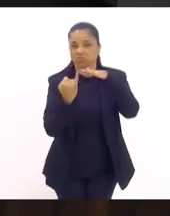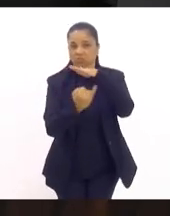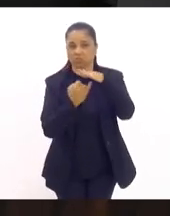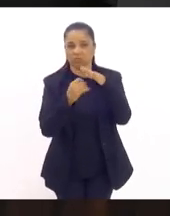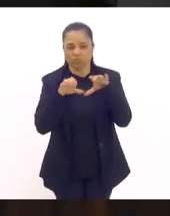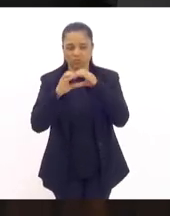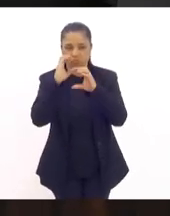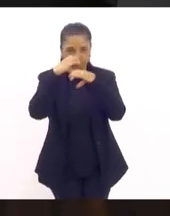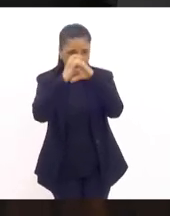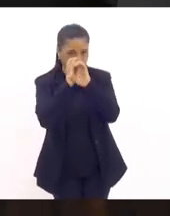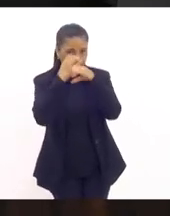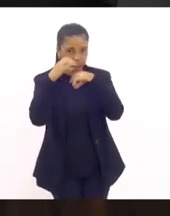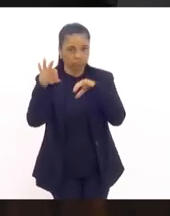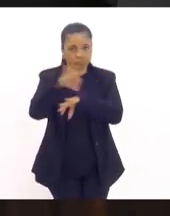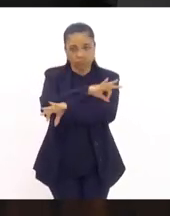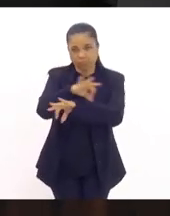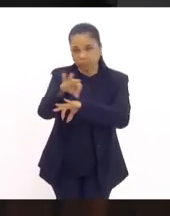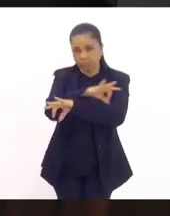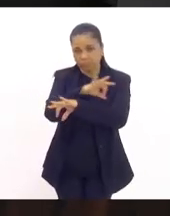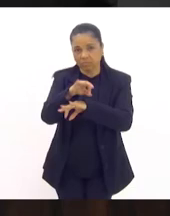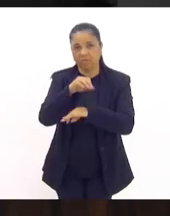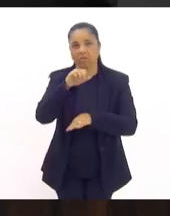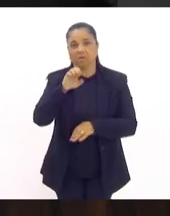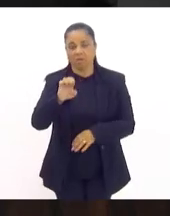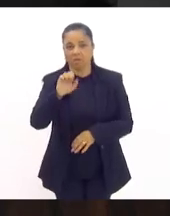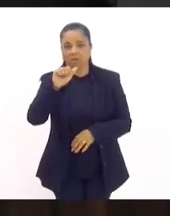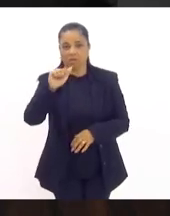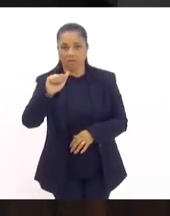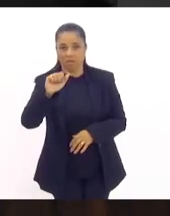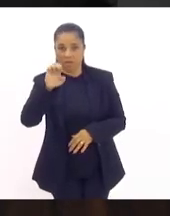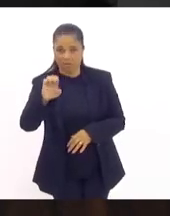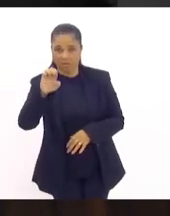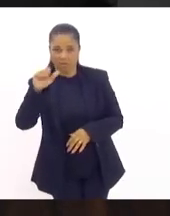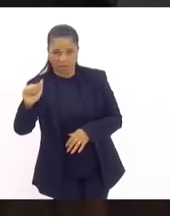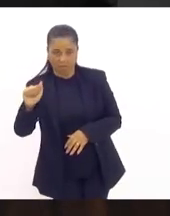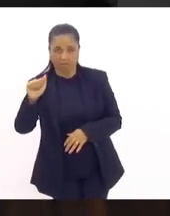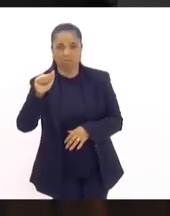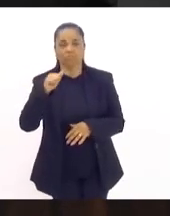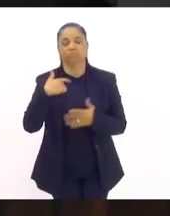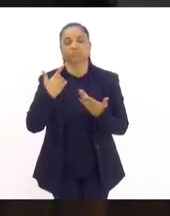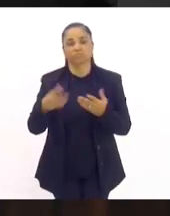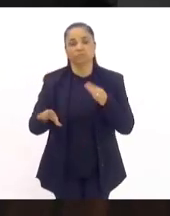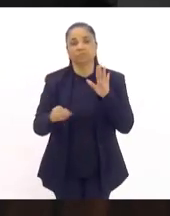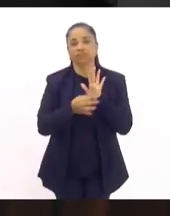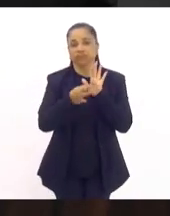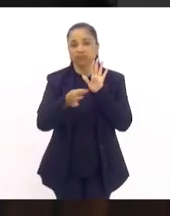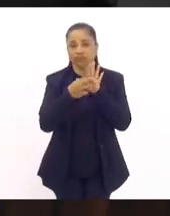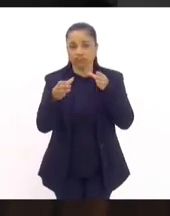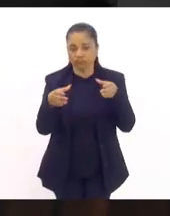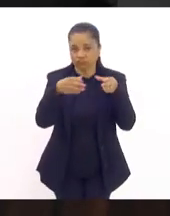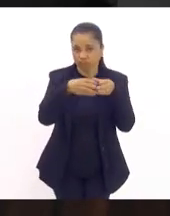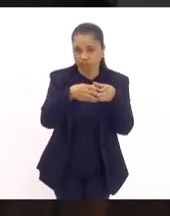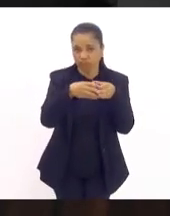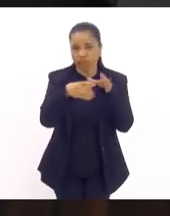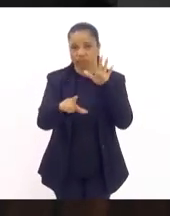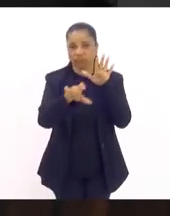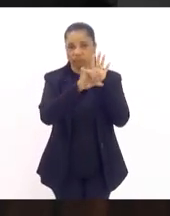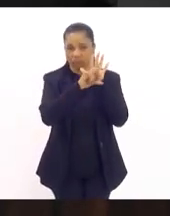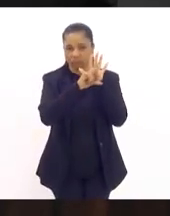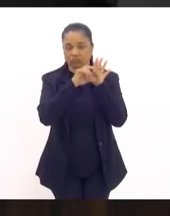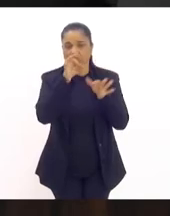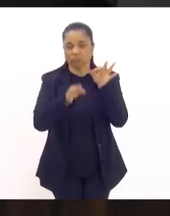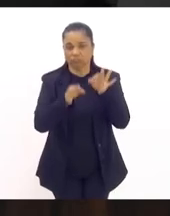Engenharia e Arquitetura, IEA, e dá outras providências. Parecer da Comissão de Indicações Legislativas,